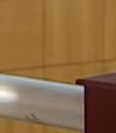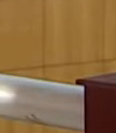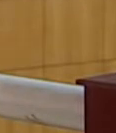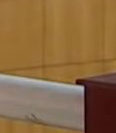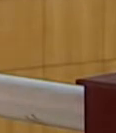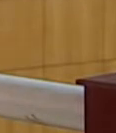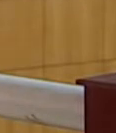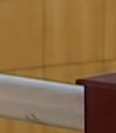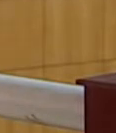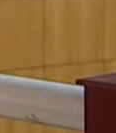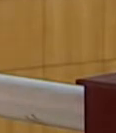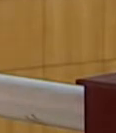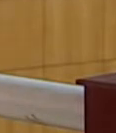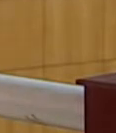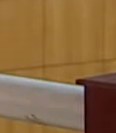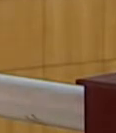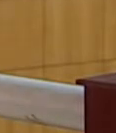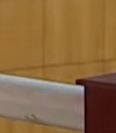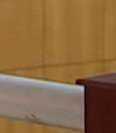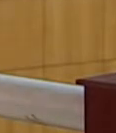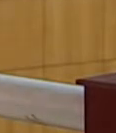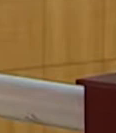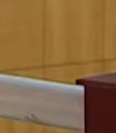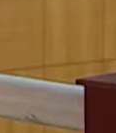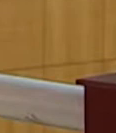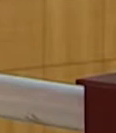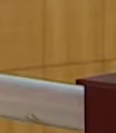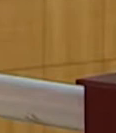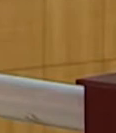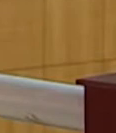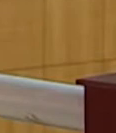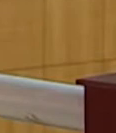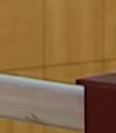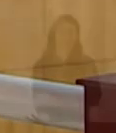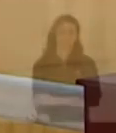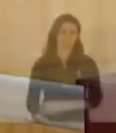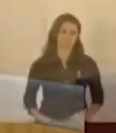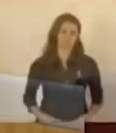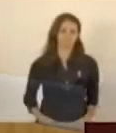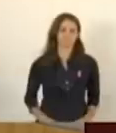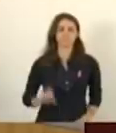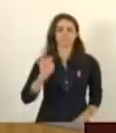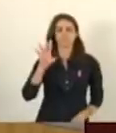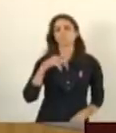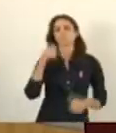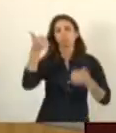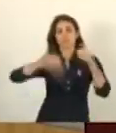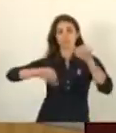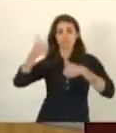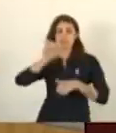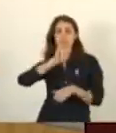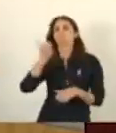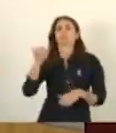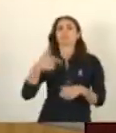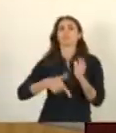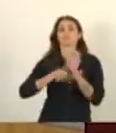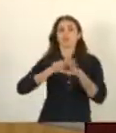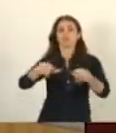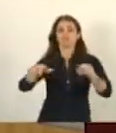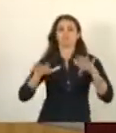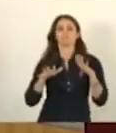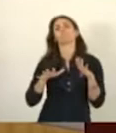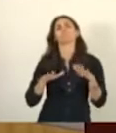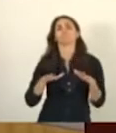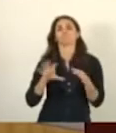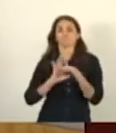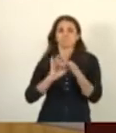a iniciativa é do deputado Luiz Durão. Porém, essa e as demais matérias da pauta só podem ser apreciadas se antes o